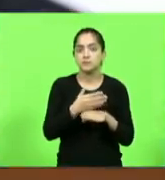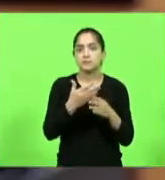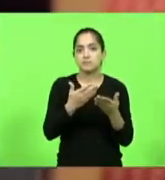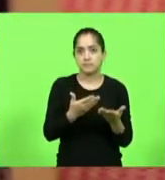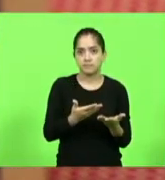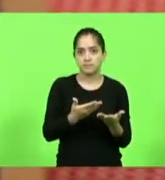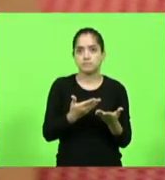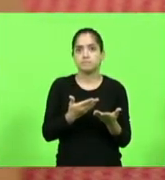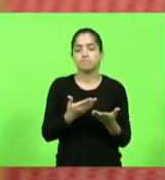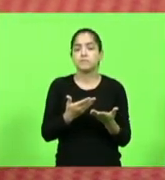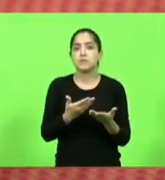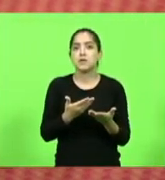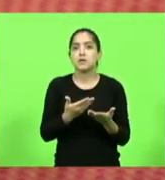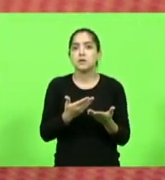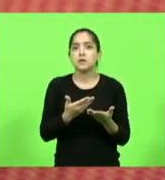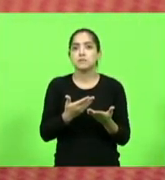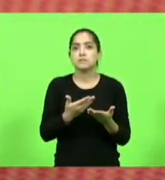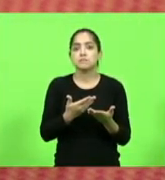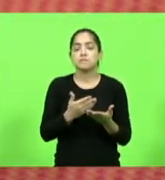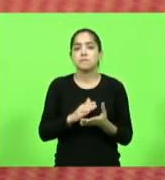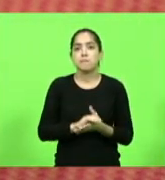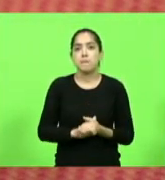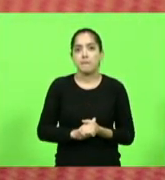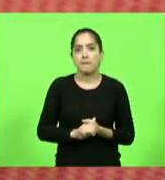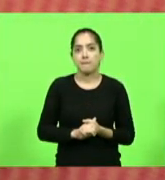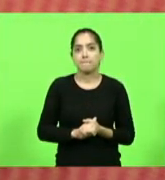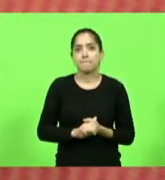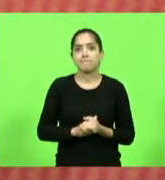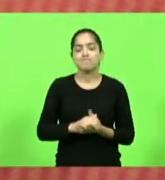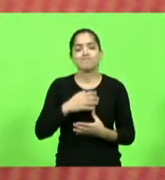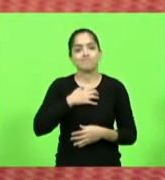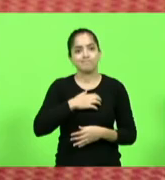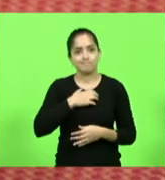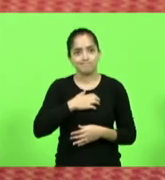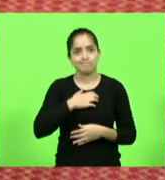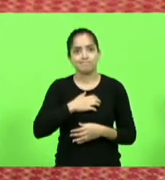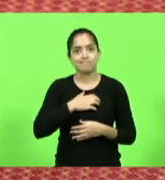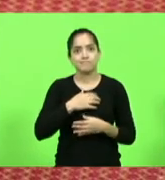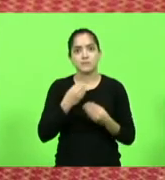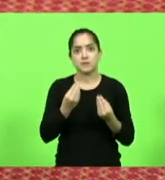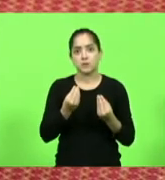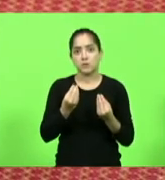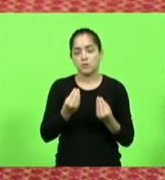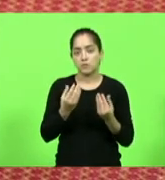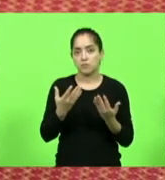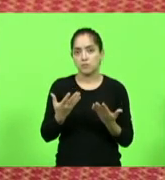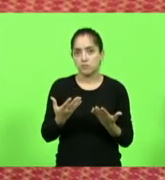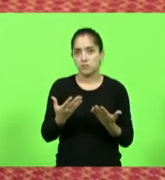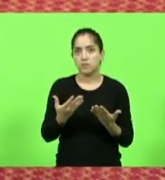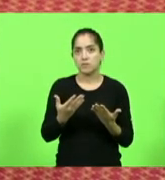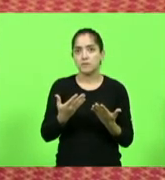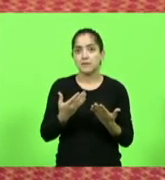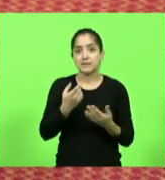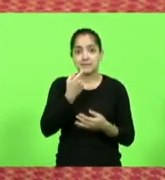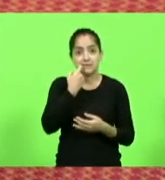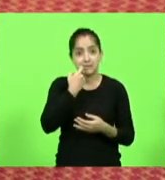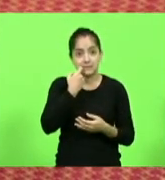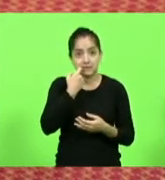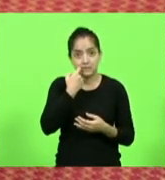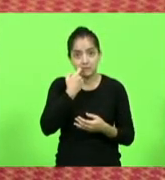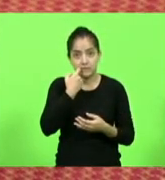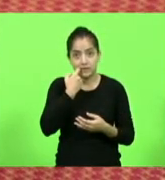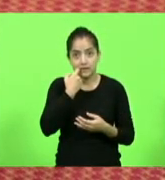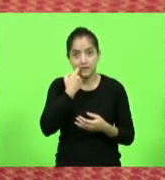Vossa Excelência, deputado Cobalcini. É um absurdo. Desde sexta-feira, nós